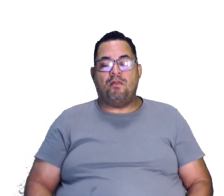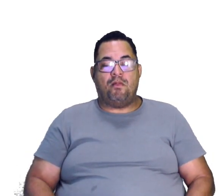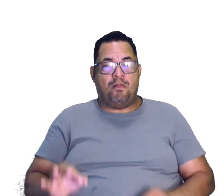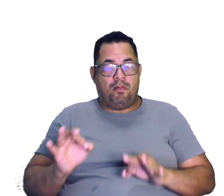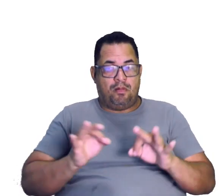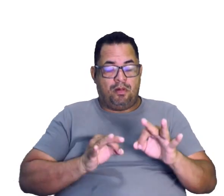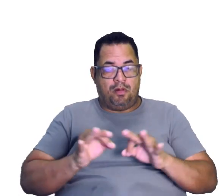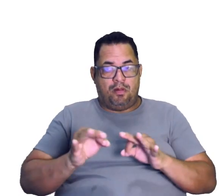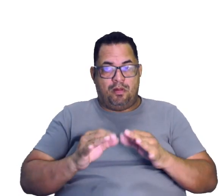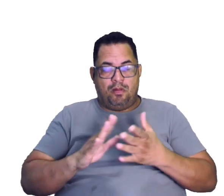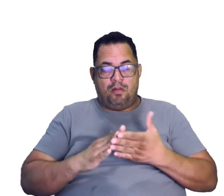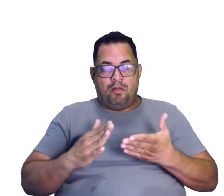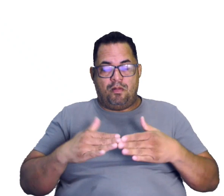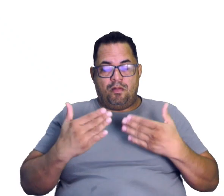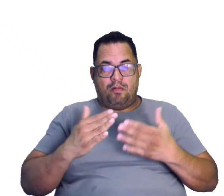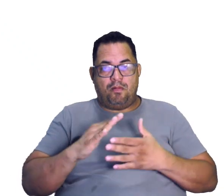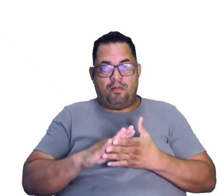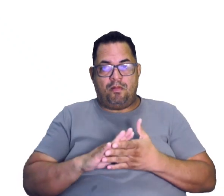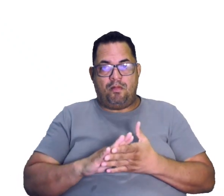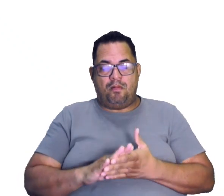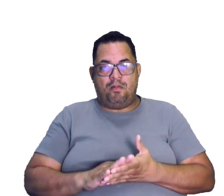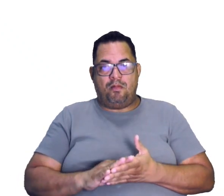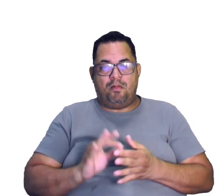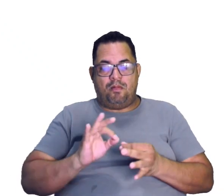ordem mesmo, tá? Comprimento,